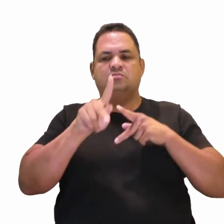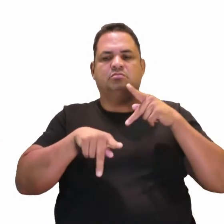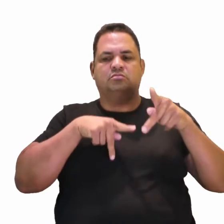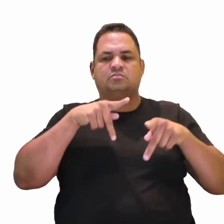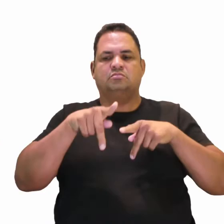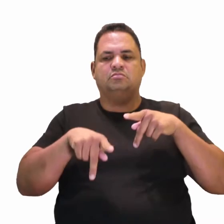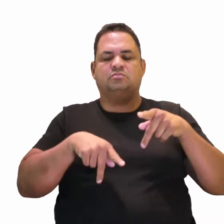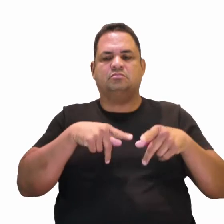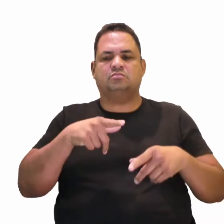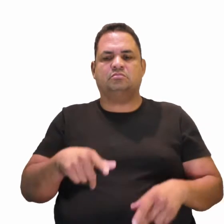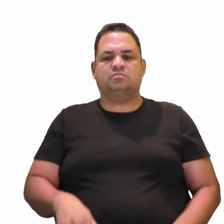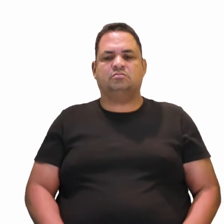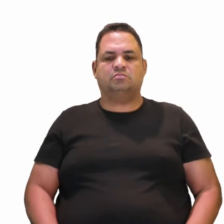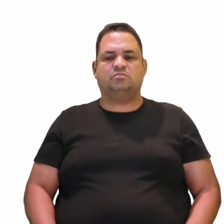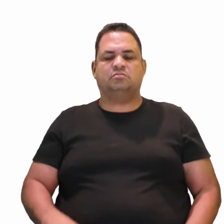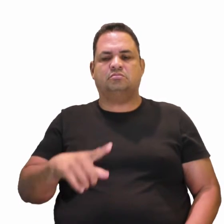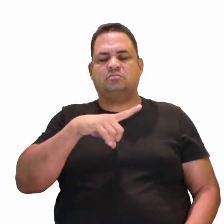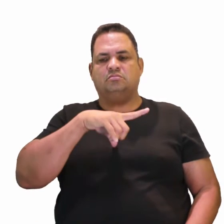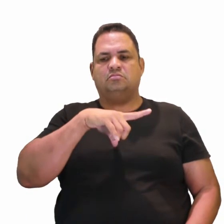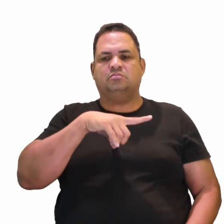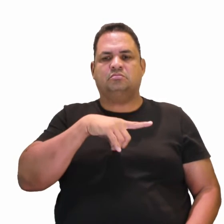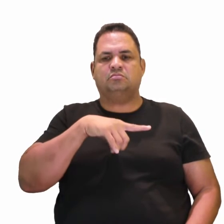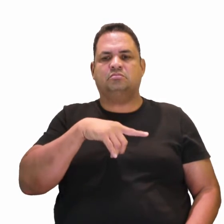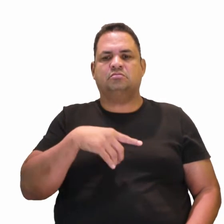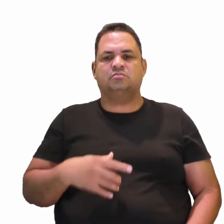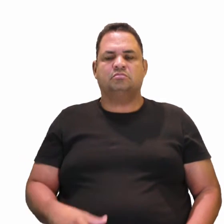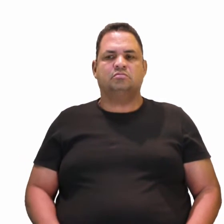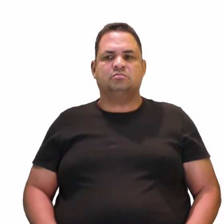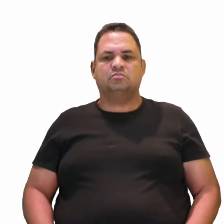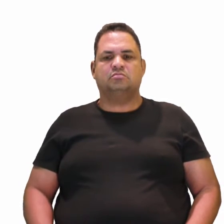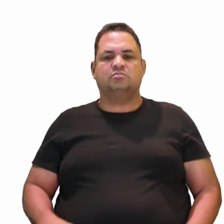populares, eles têm agora, né,